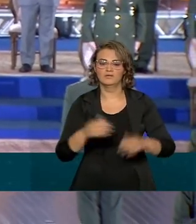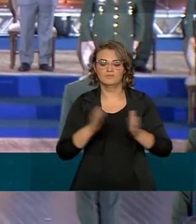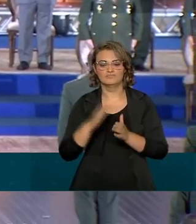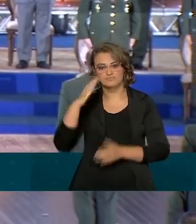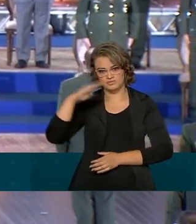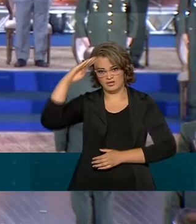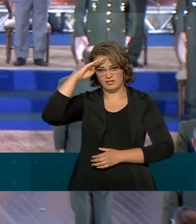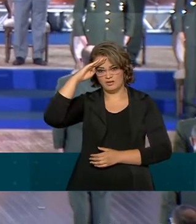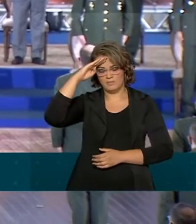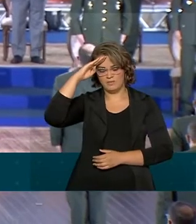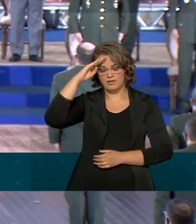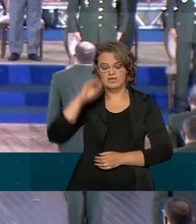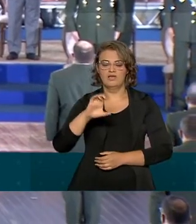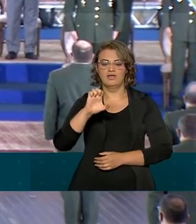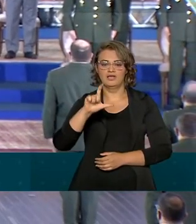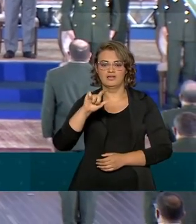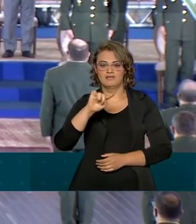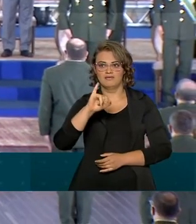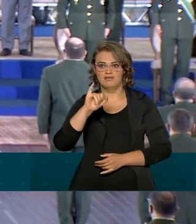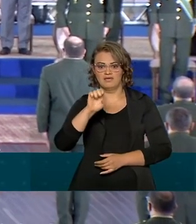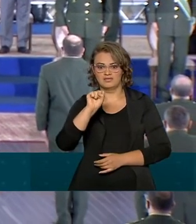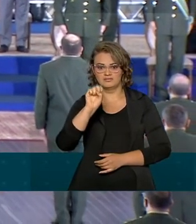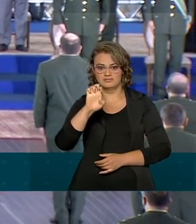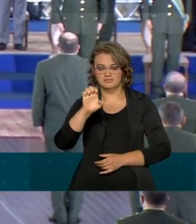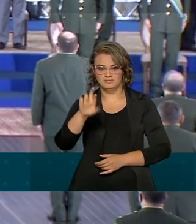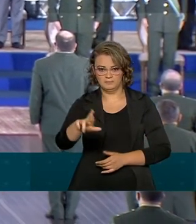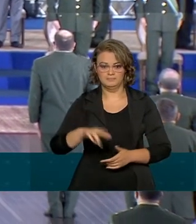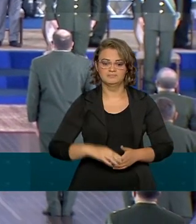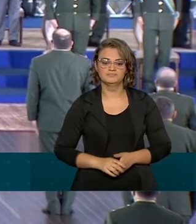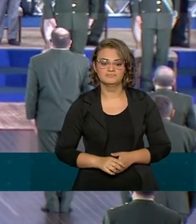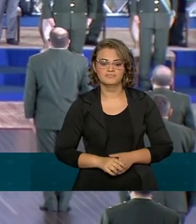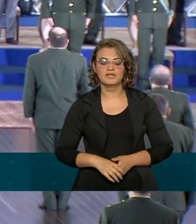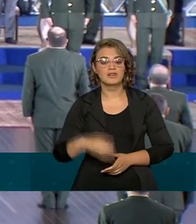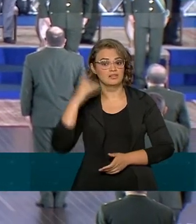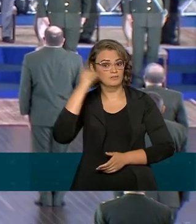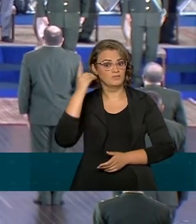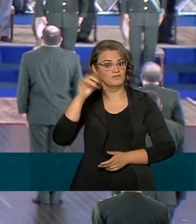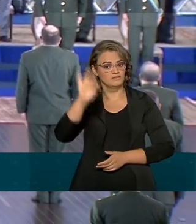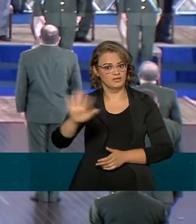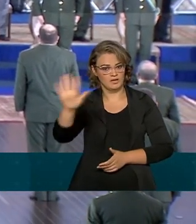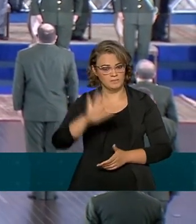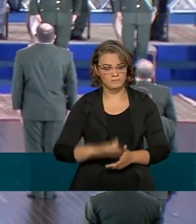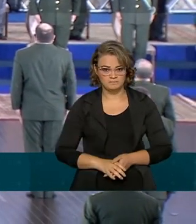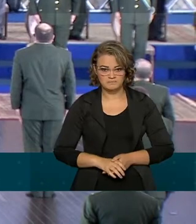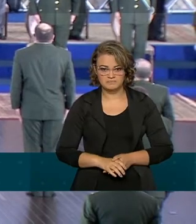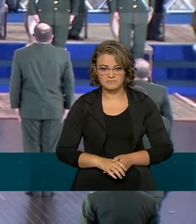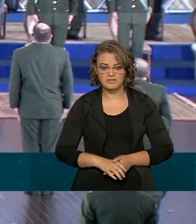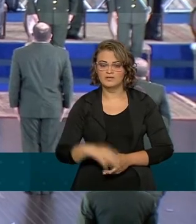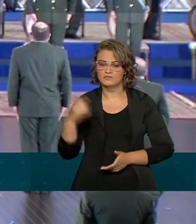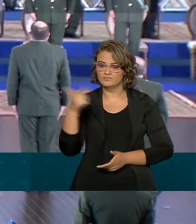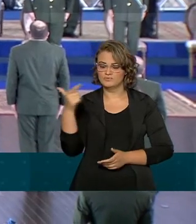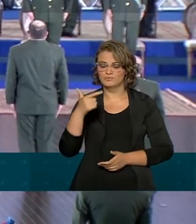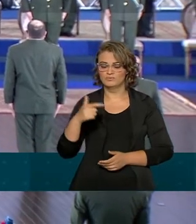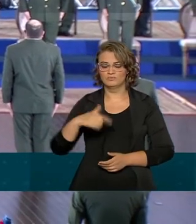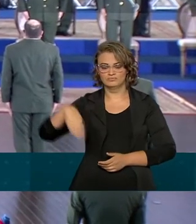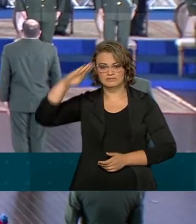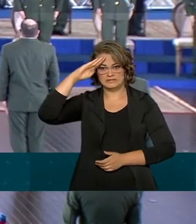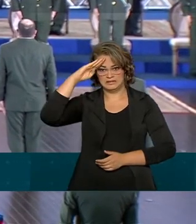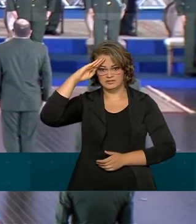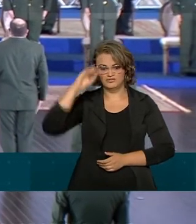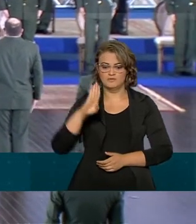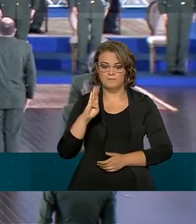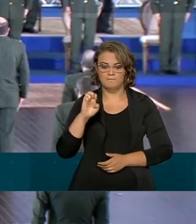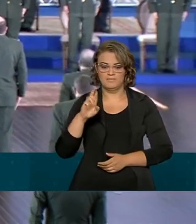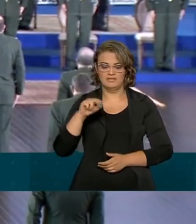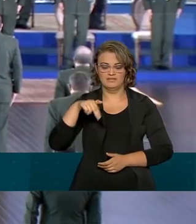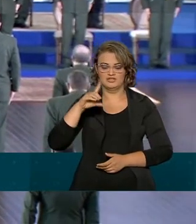Senhor General de brigada Eliéser Girão Monteiro Filho deputado federal e do Senhor 2º tenente de Carlos